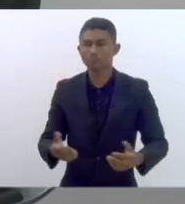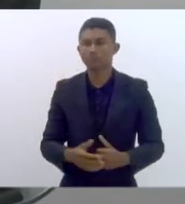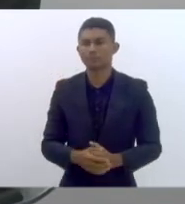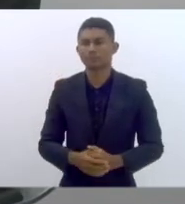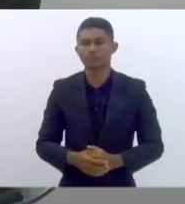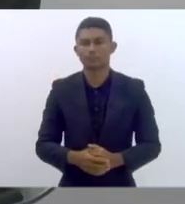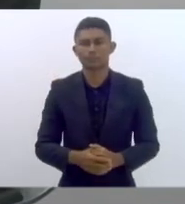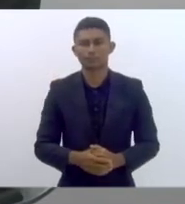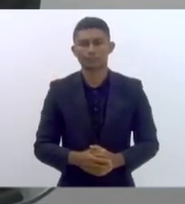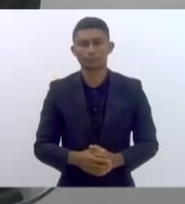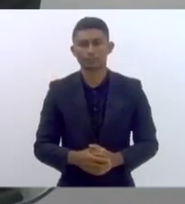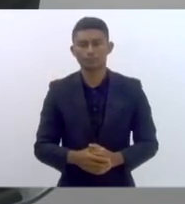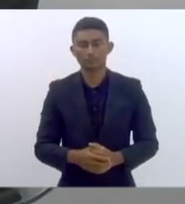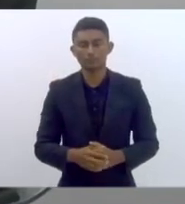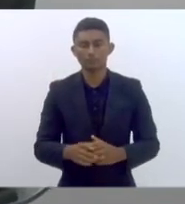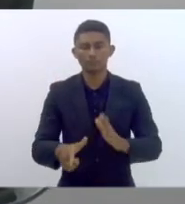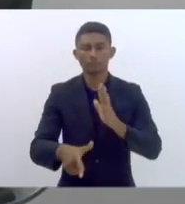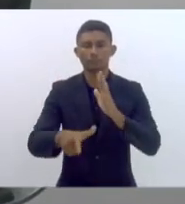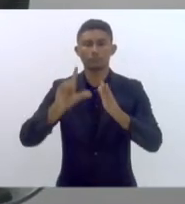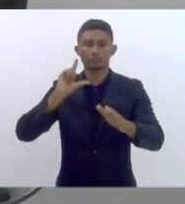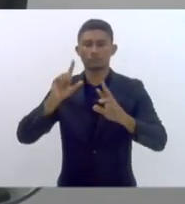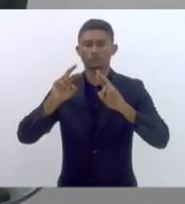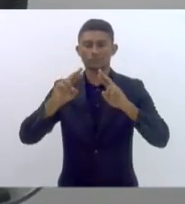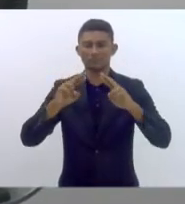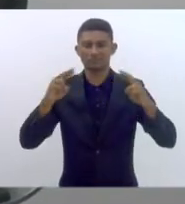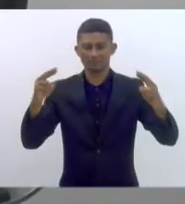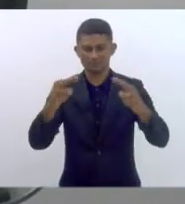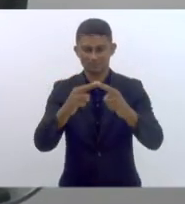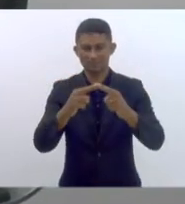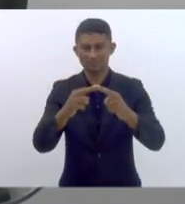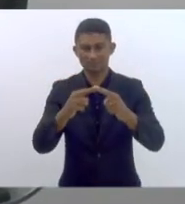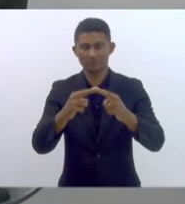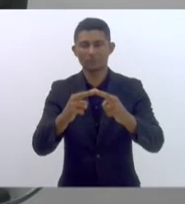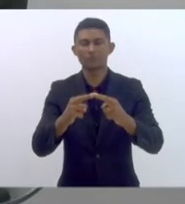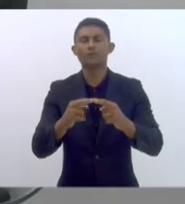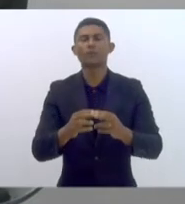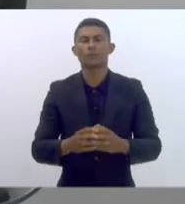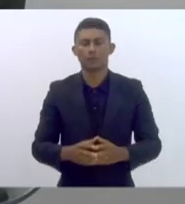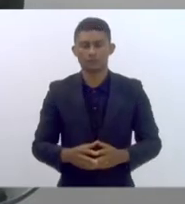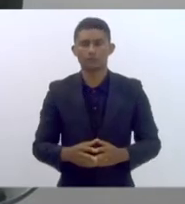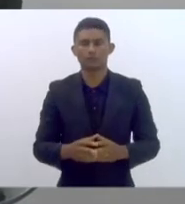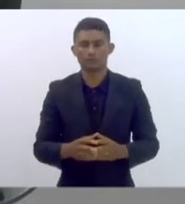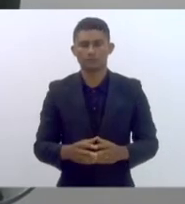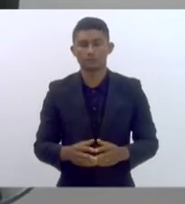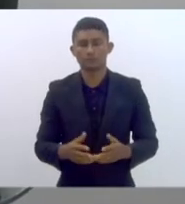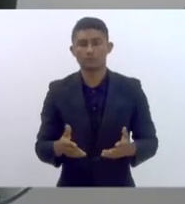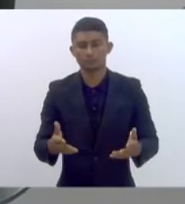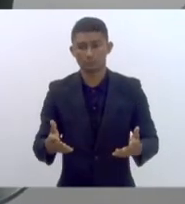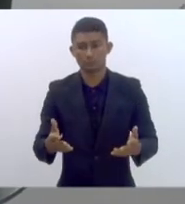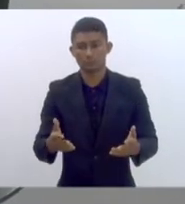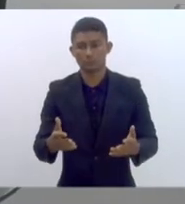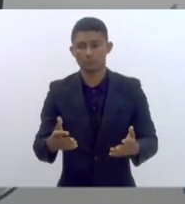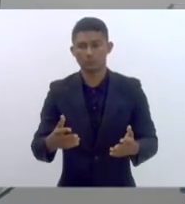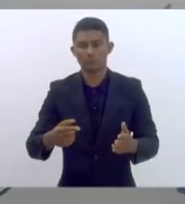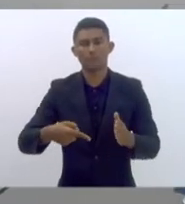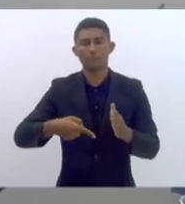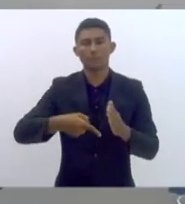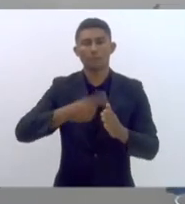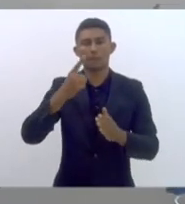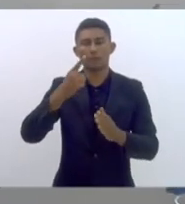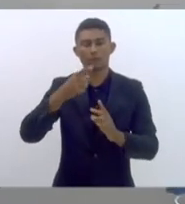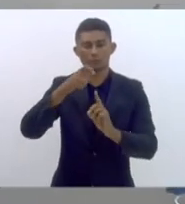na audiência pública da prestação de contas do primeiro